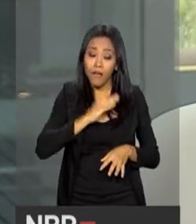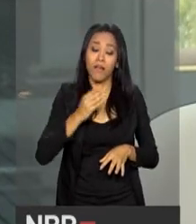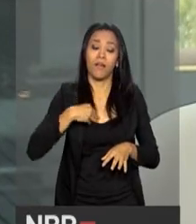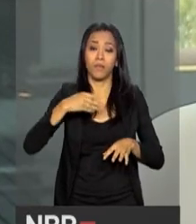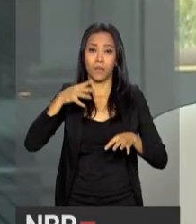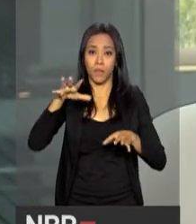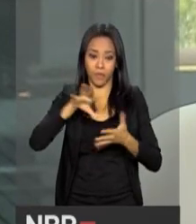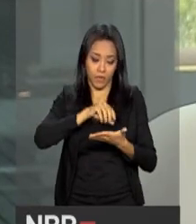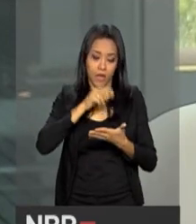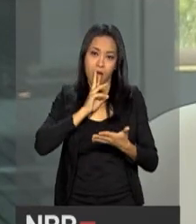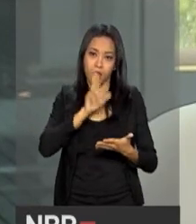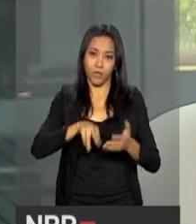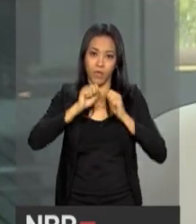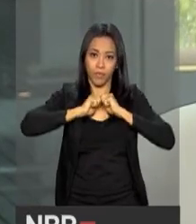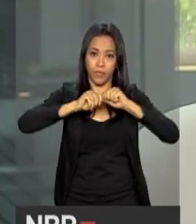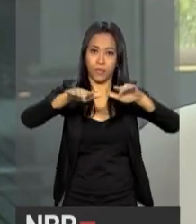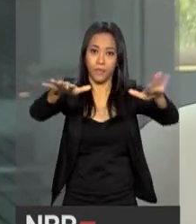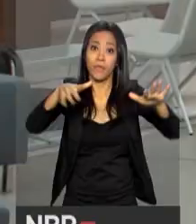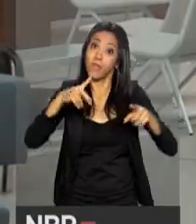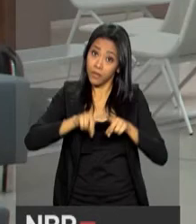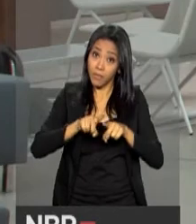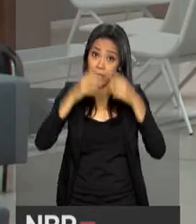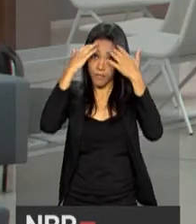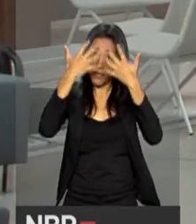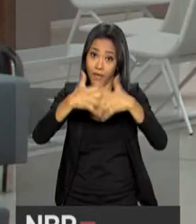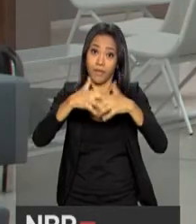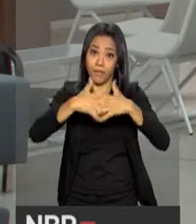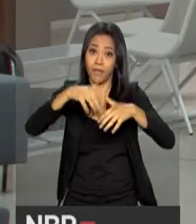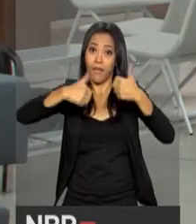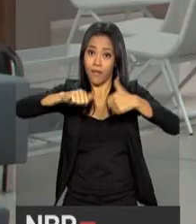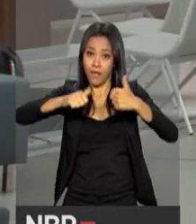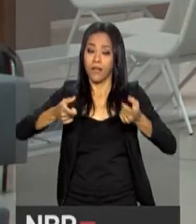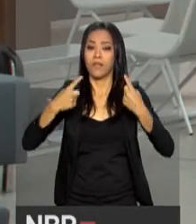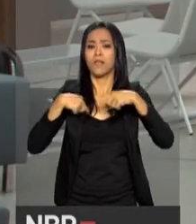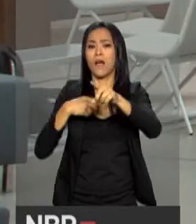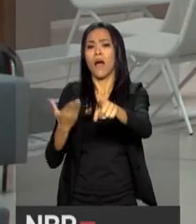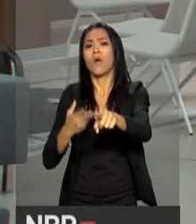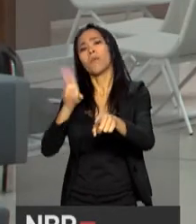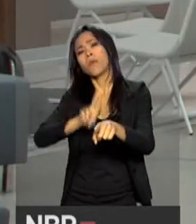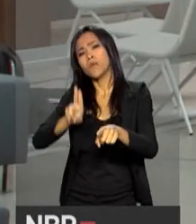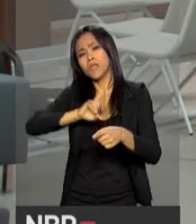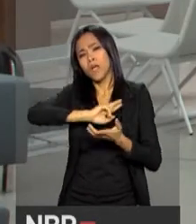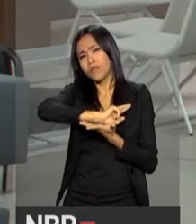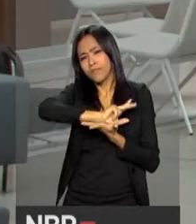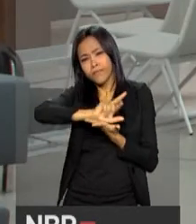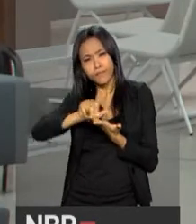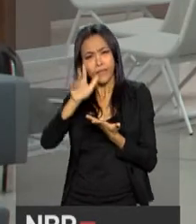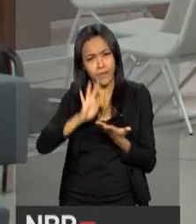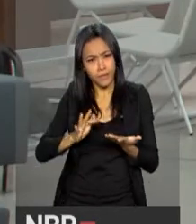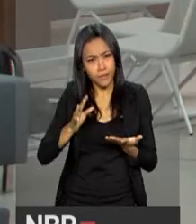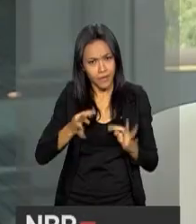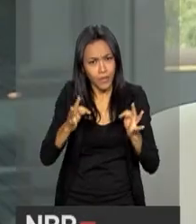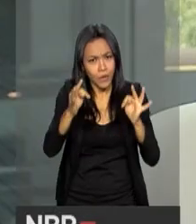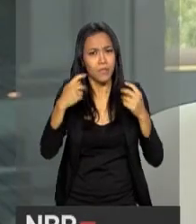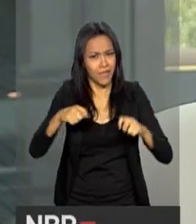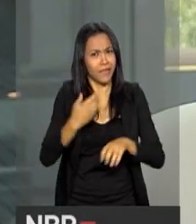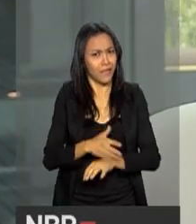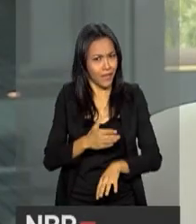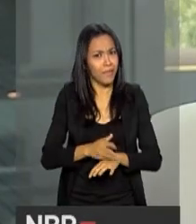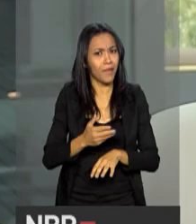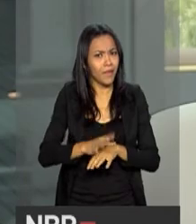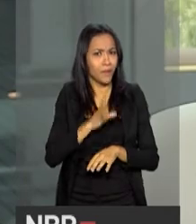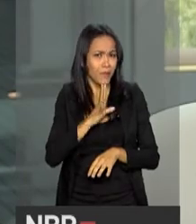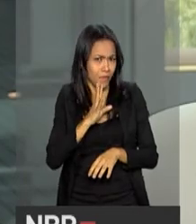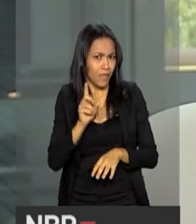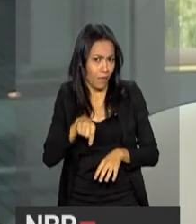desses dados e na análise na agora pra usar toda essa tecnologia disponível é preciso treinamento capacitação é